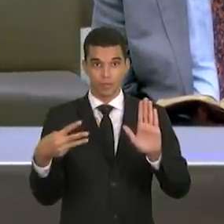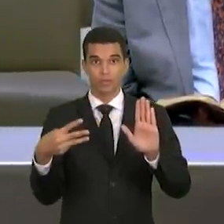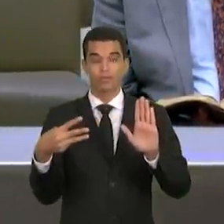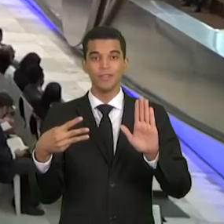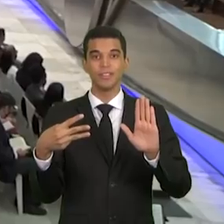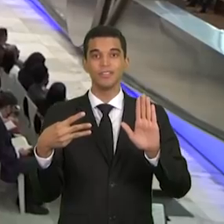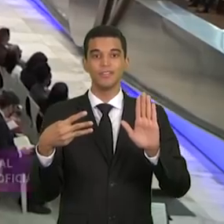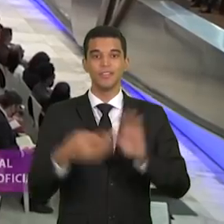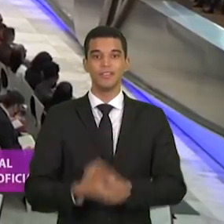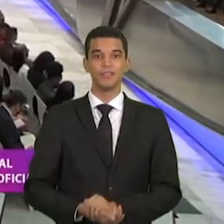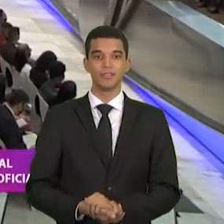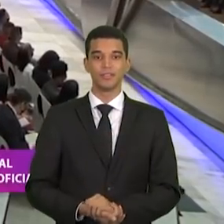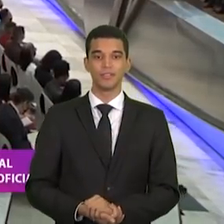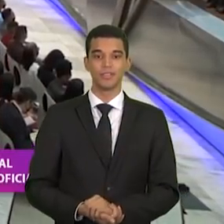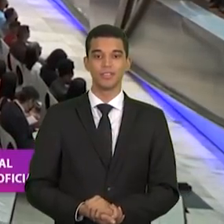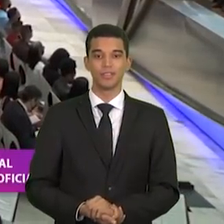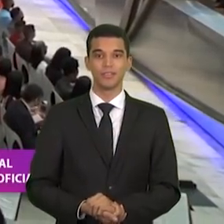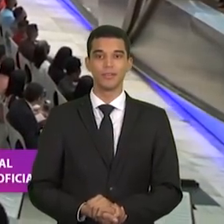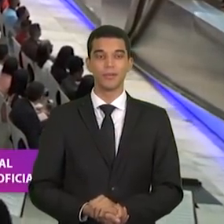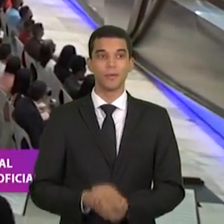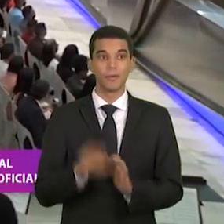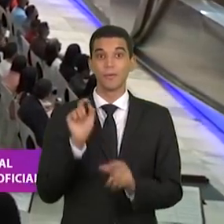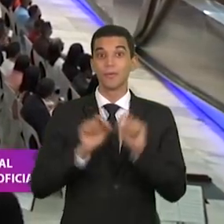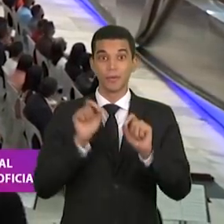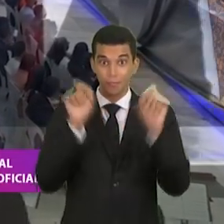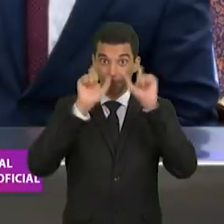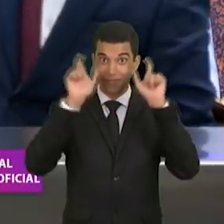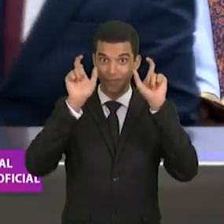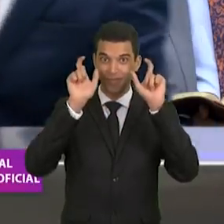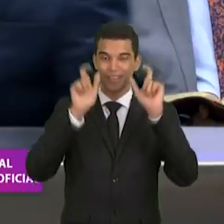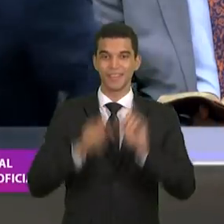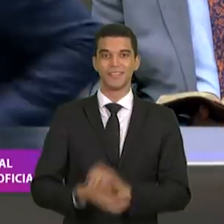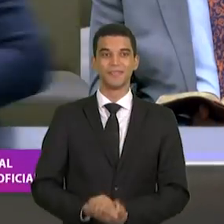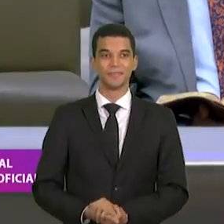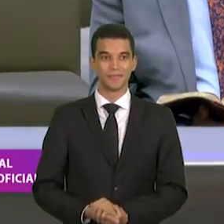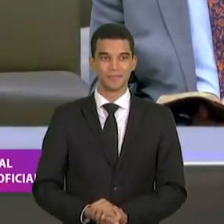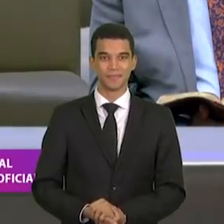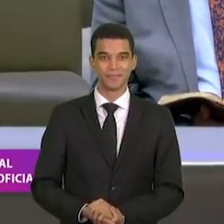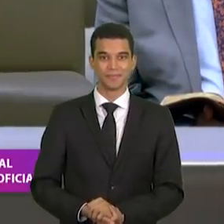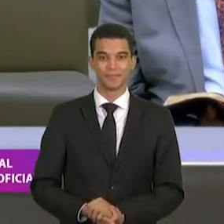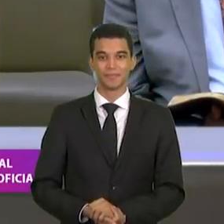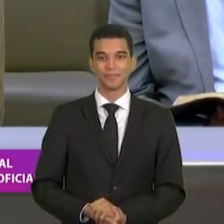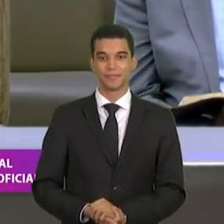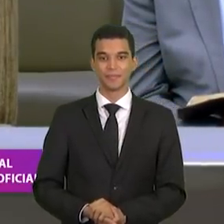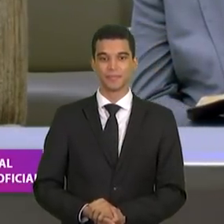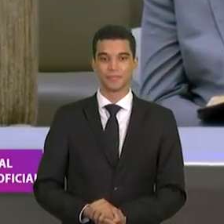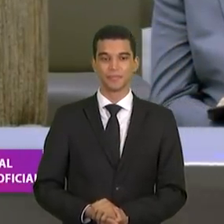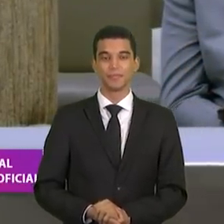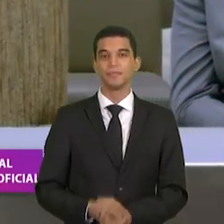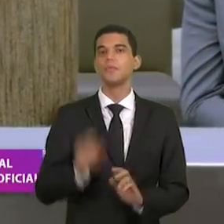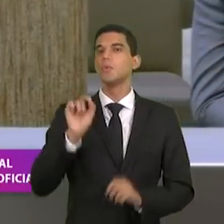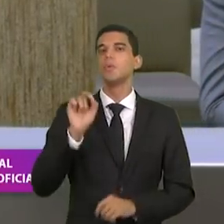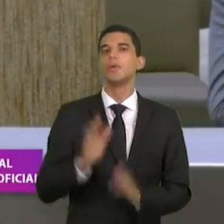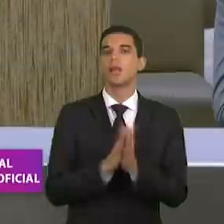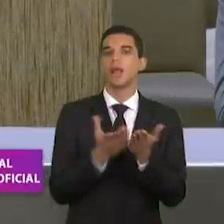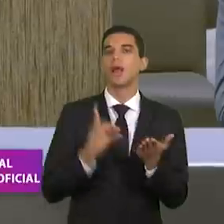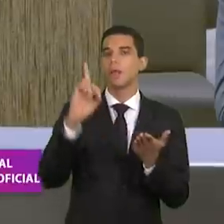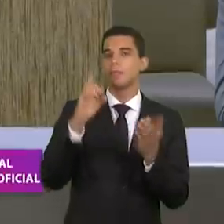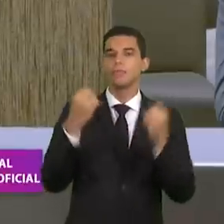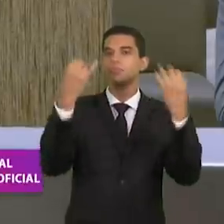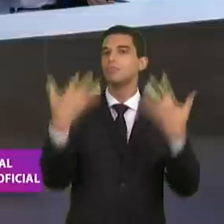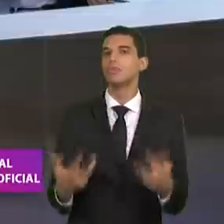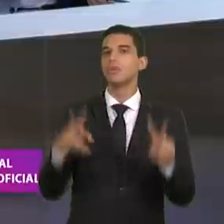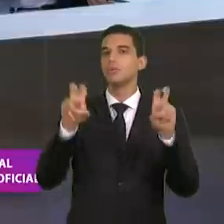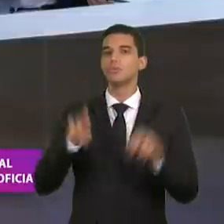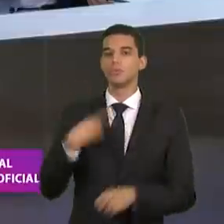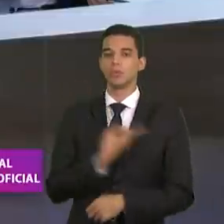olhai. Oh, gente, por favor, o que é que a palavra de Deus está nos ensinando sobre isso, quanto à